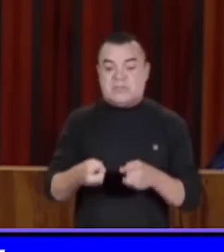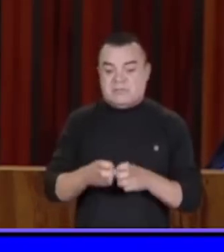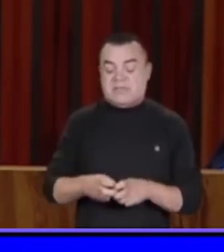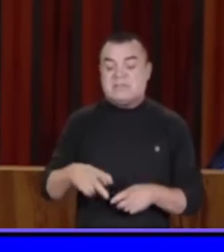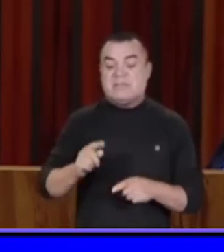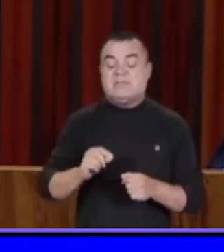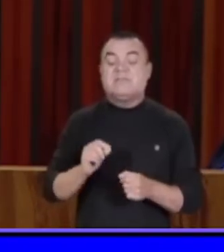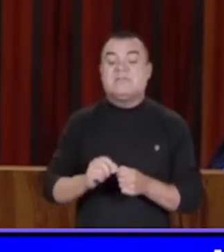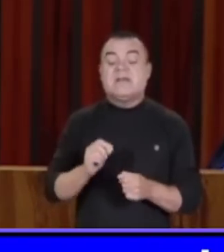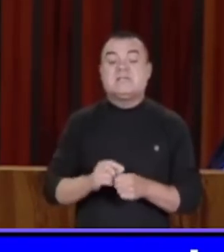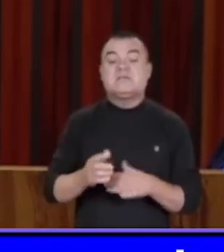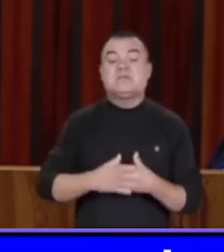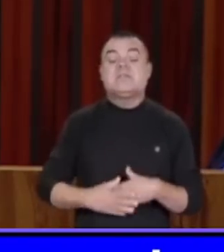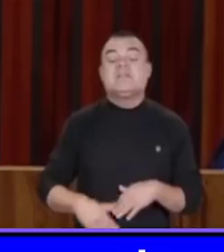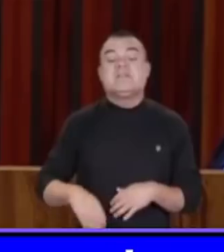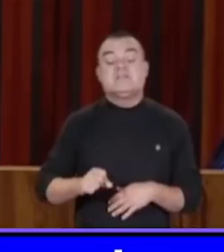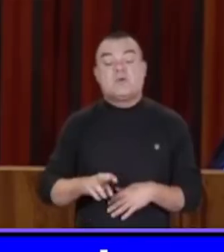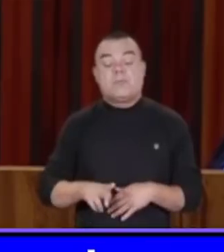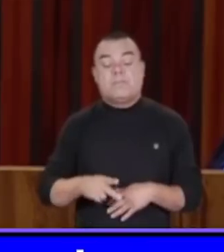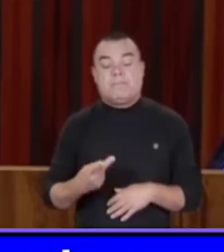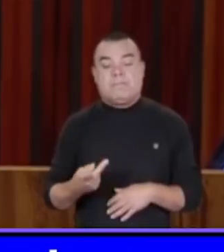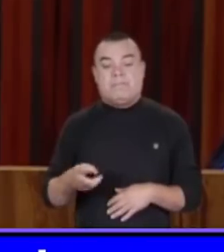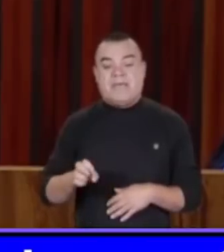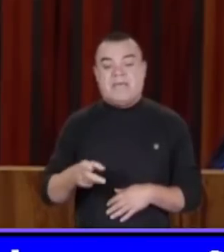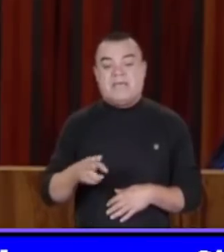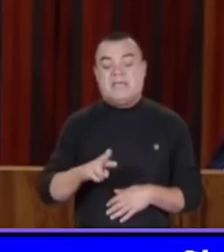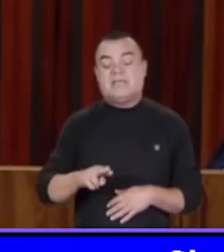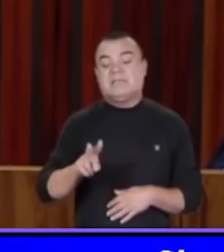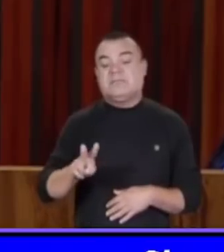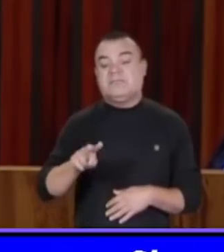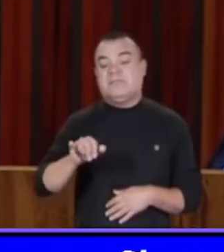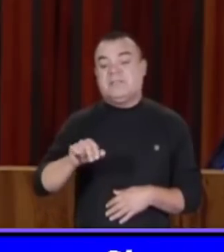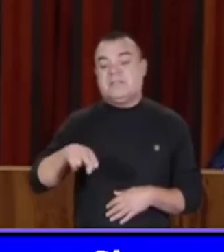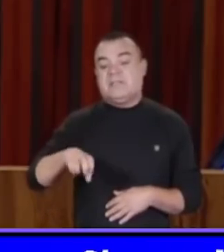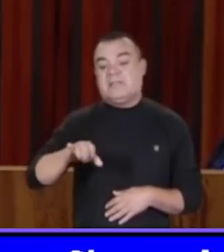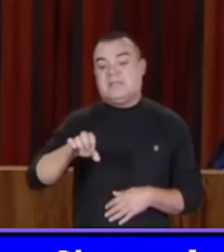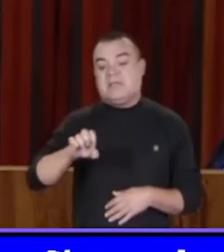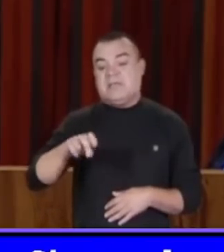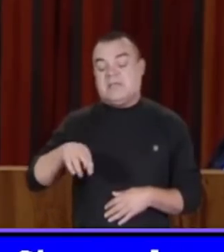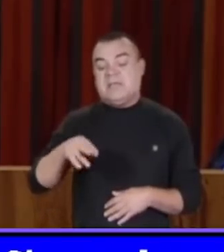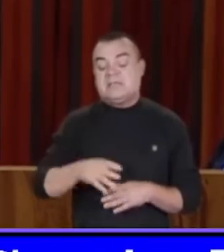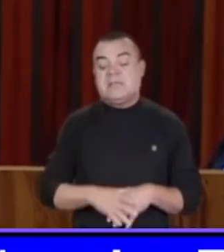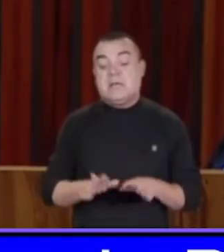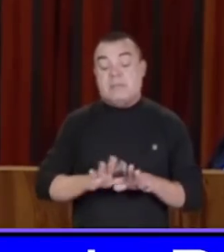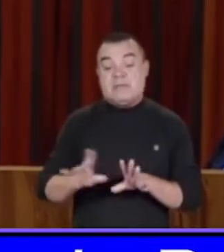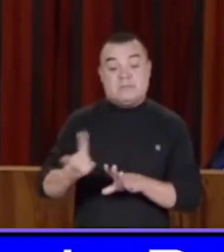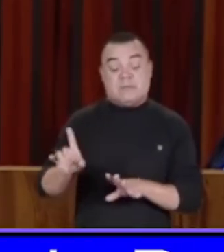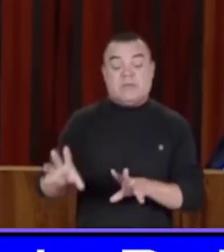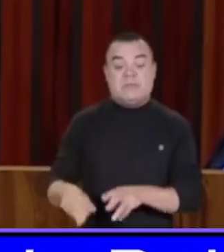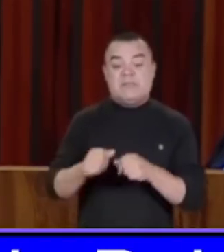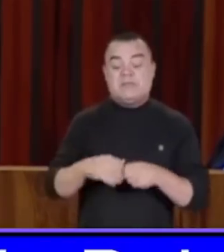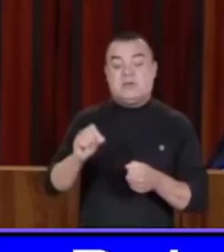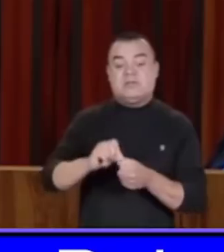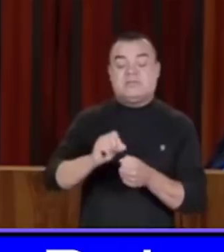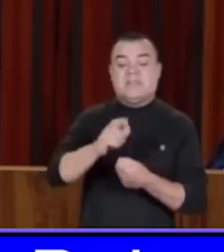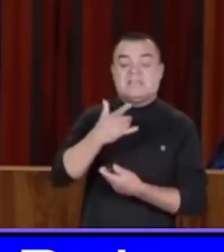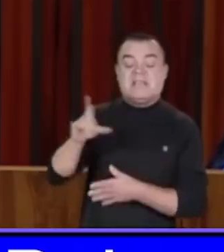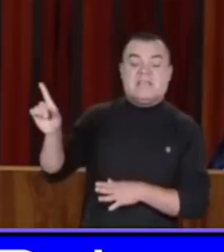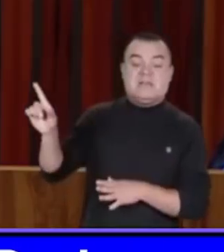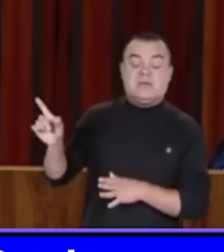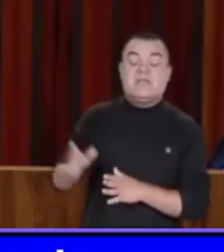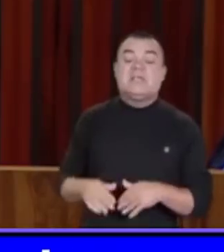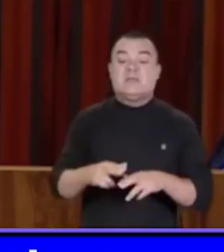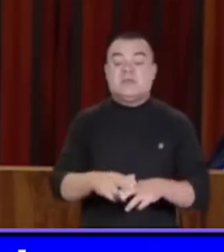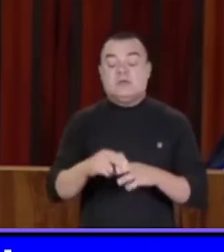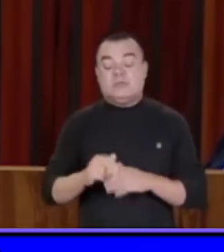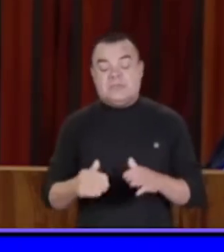superveniente. O que não se admite é o conhecimento de fatos alheios à lide, como definida pelo pedido e pela causa